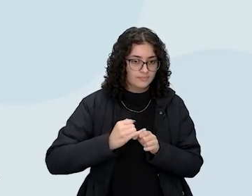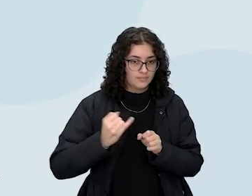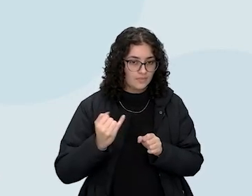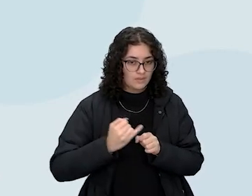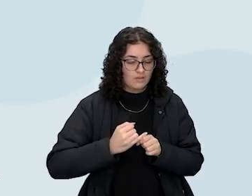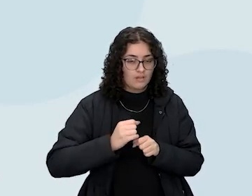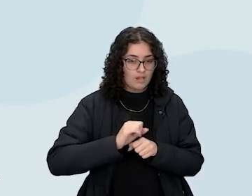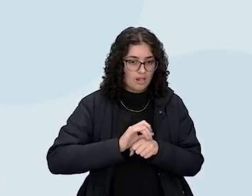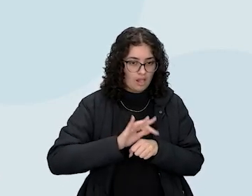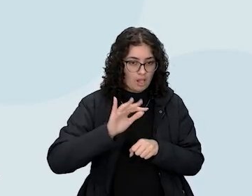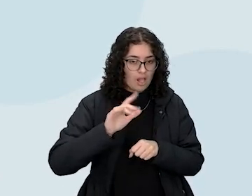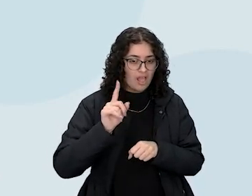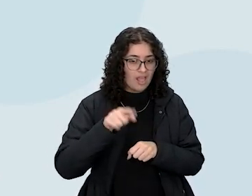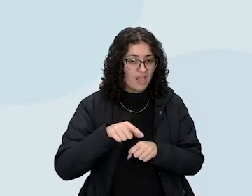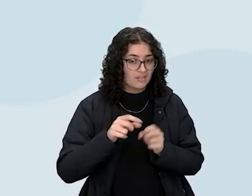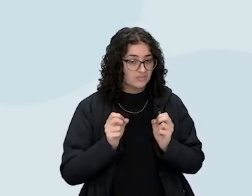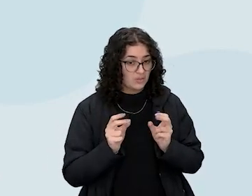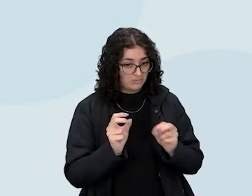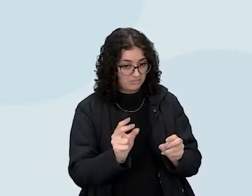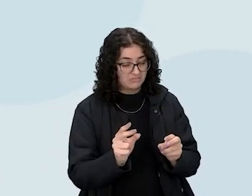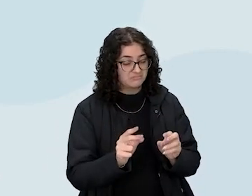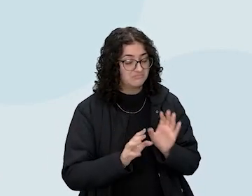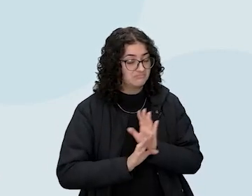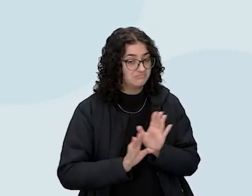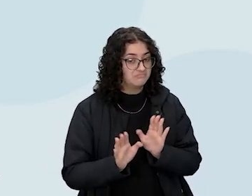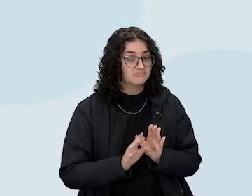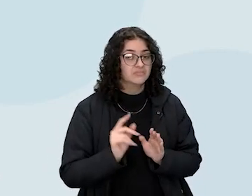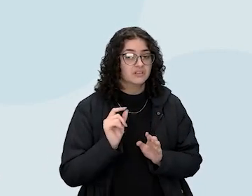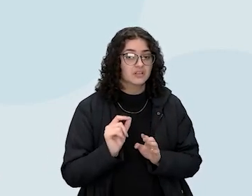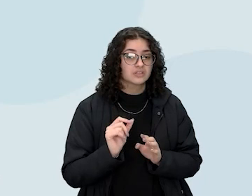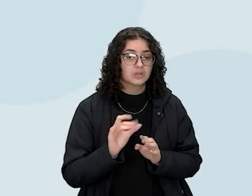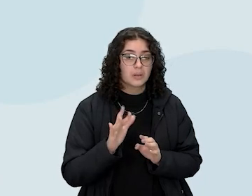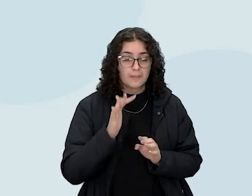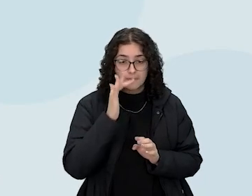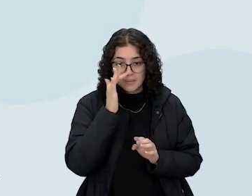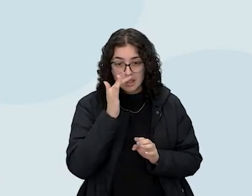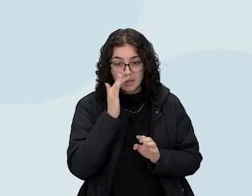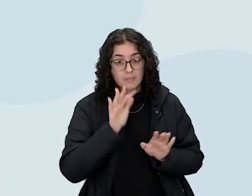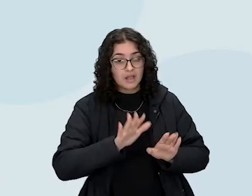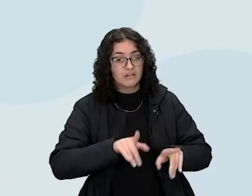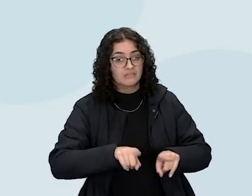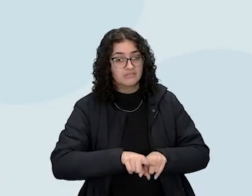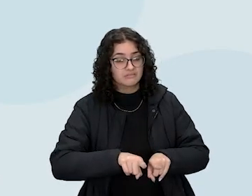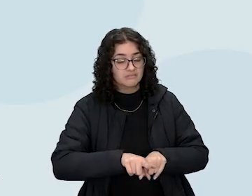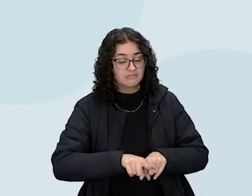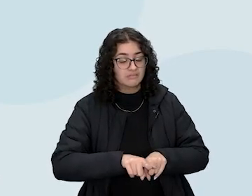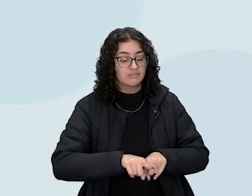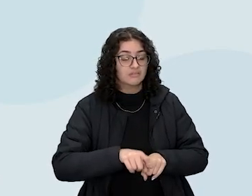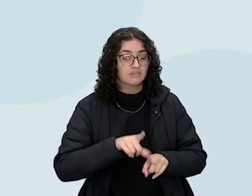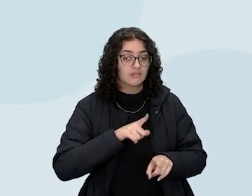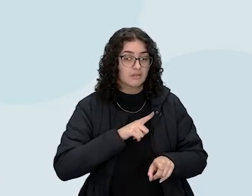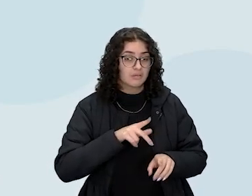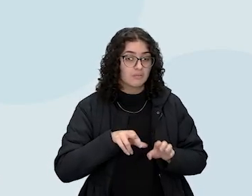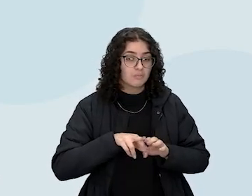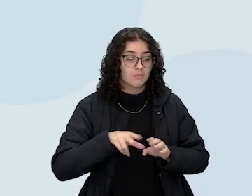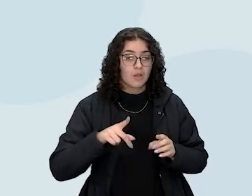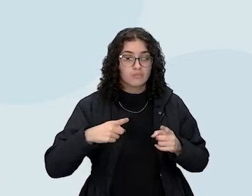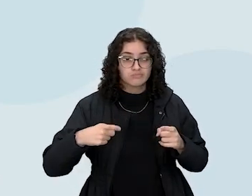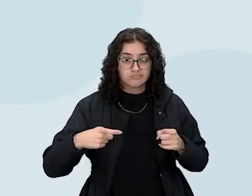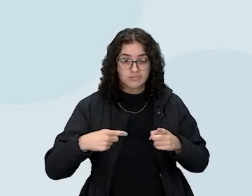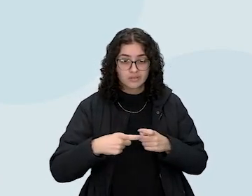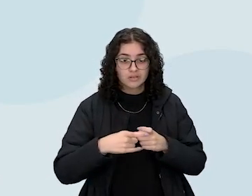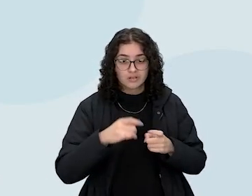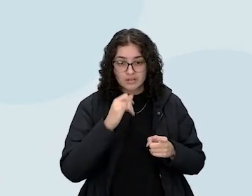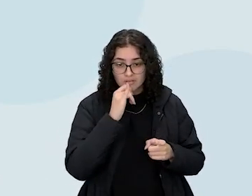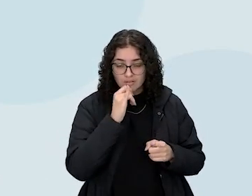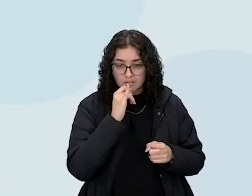alumínio são tóxicas, não só para a planta, mas para muitos organismos, como